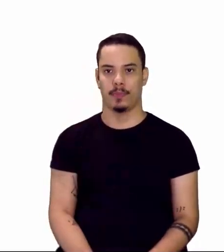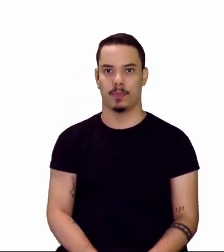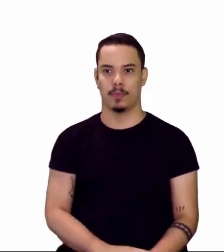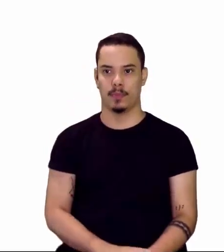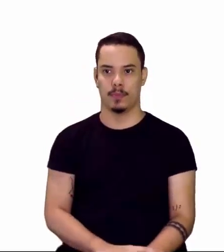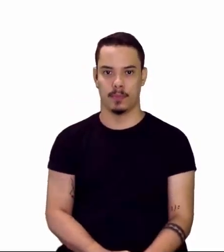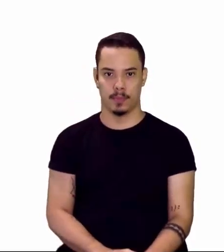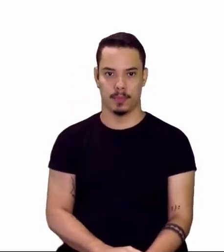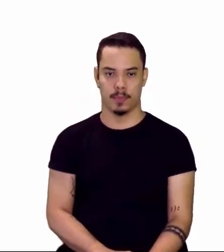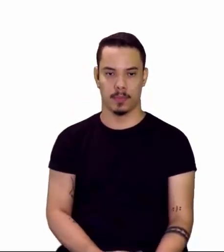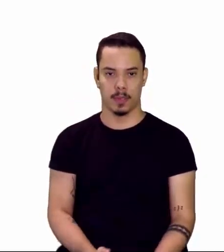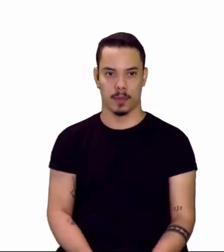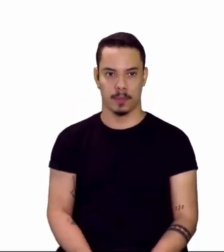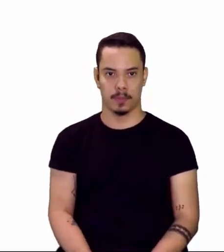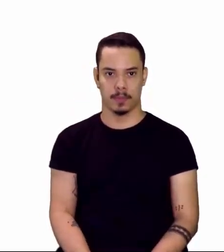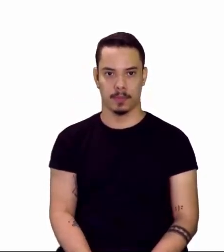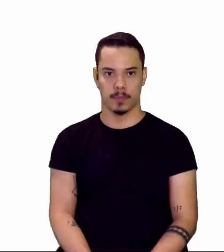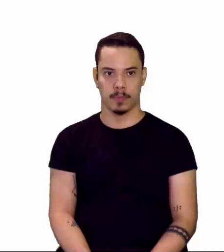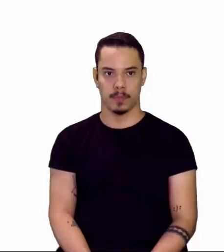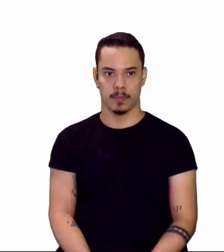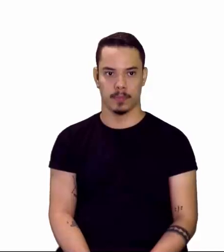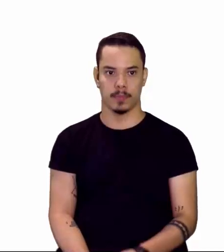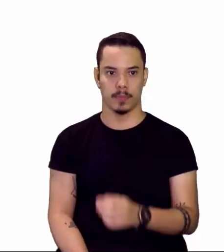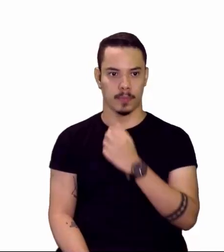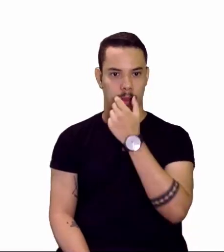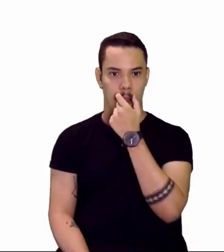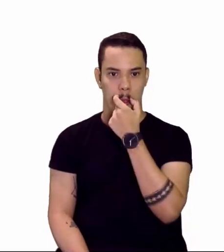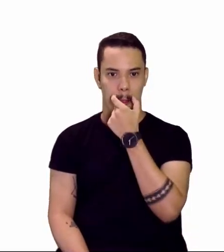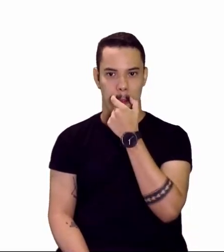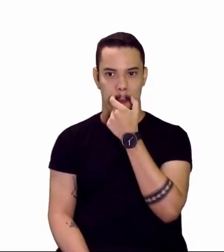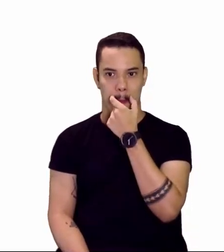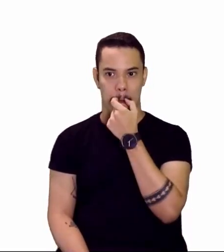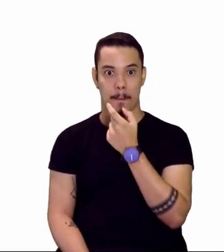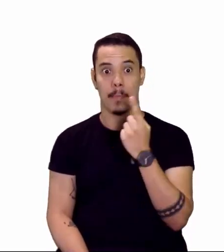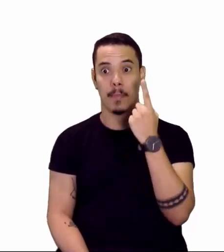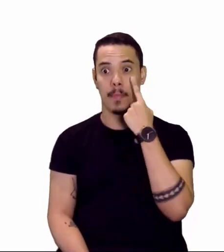letra C. Vamos então ao comentário? Olha só.